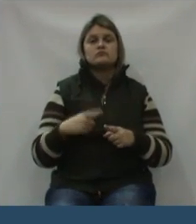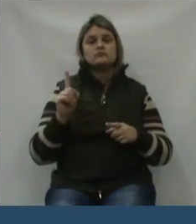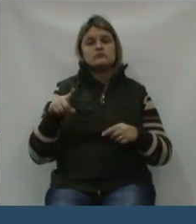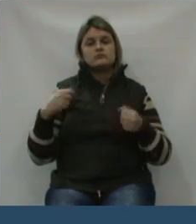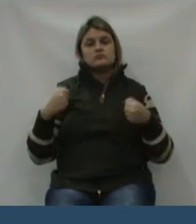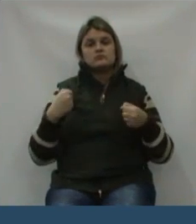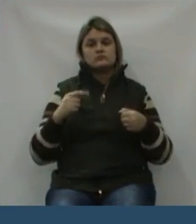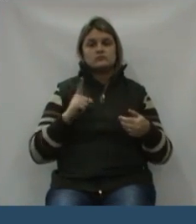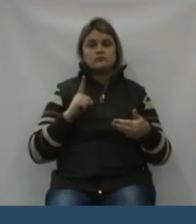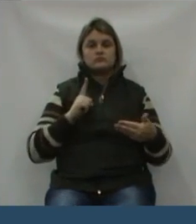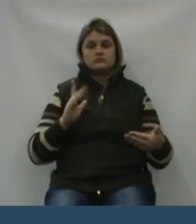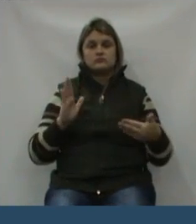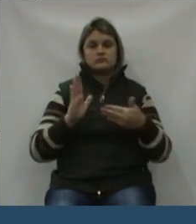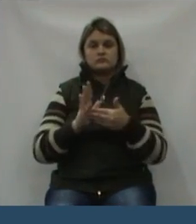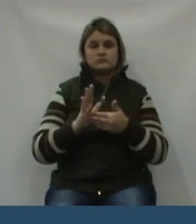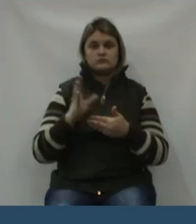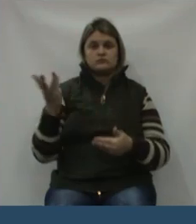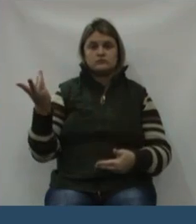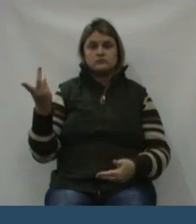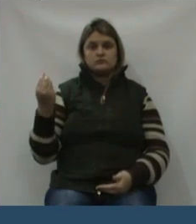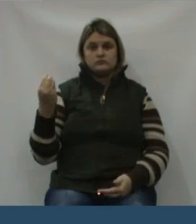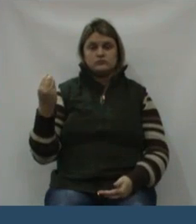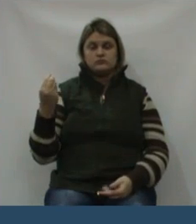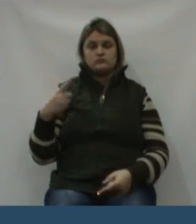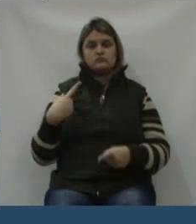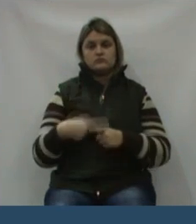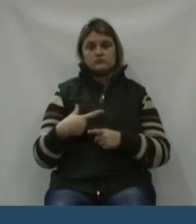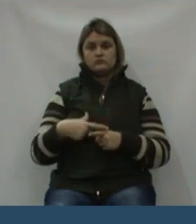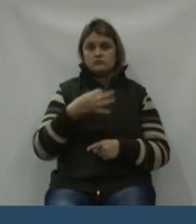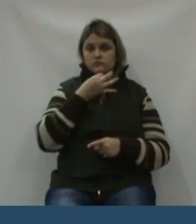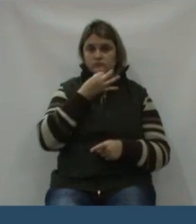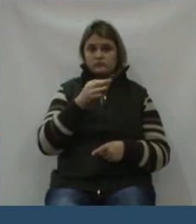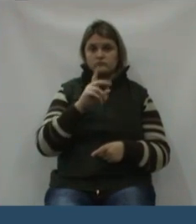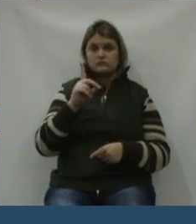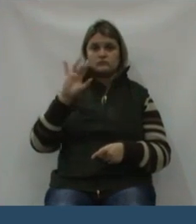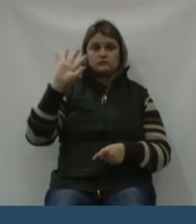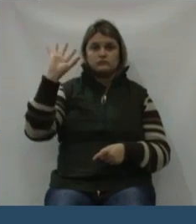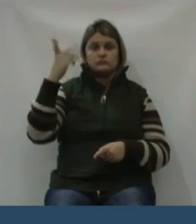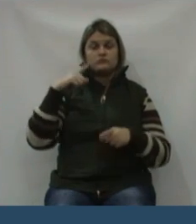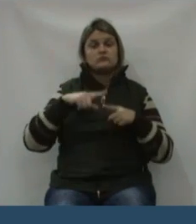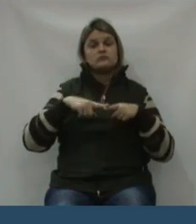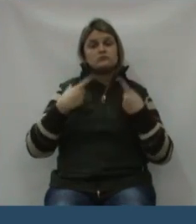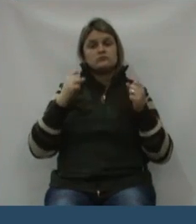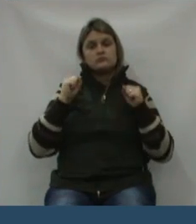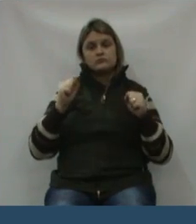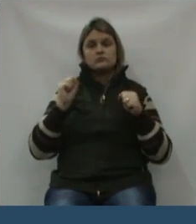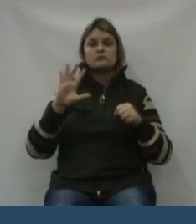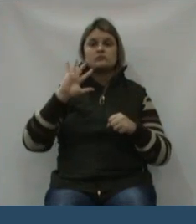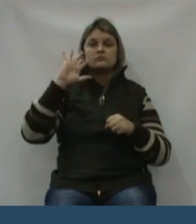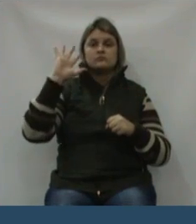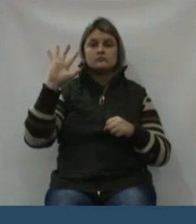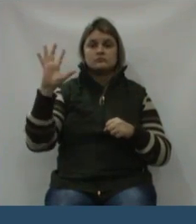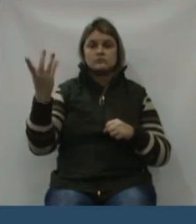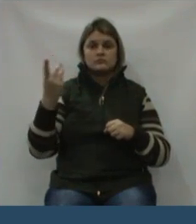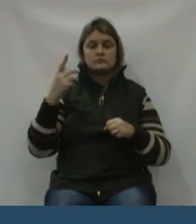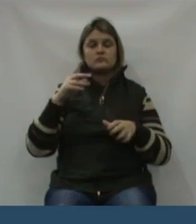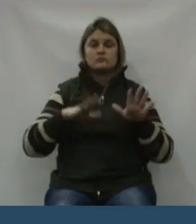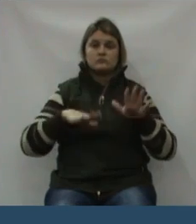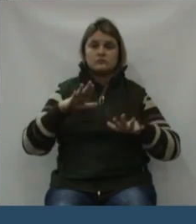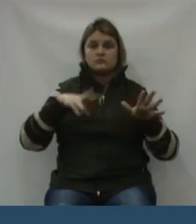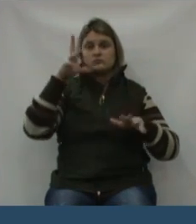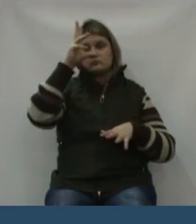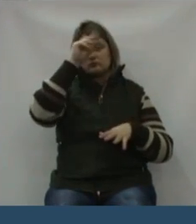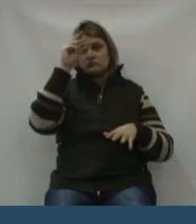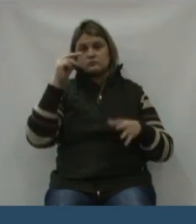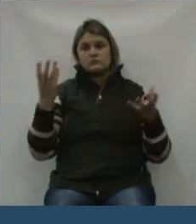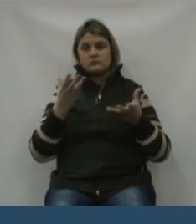colocar uma barreira no número de cargos? Isso eu acho que não vai ocorrer, mas pode ocorrer de eventual prefeito